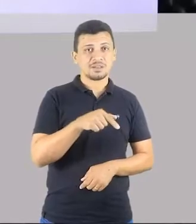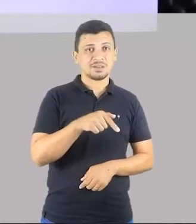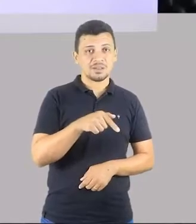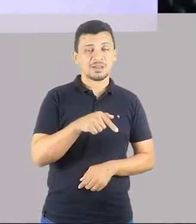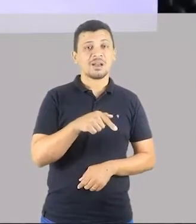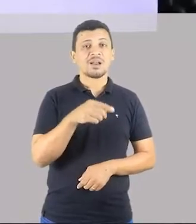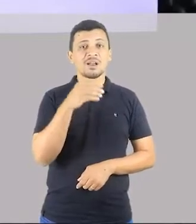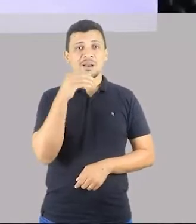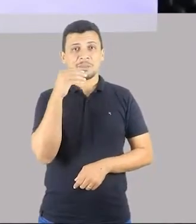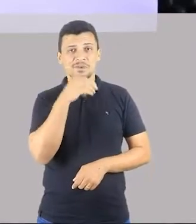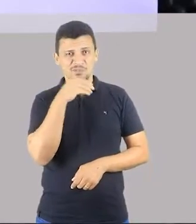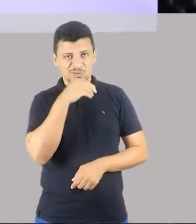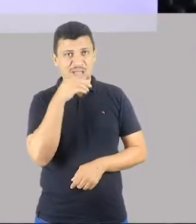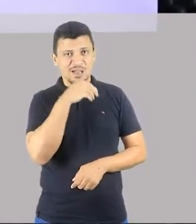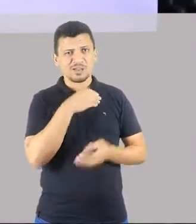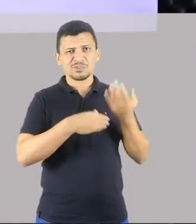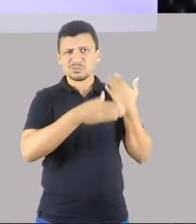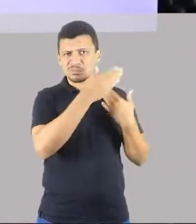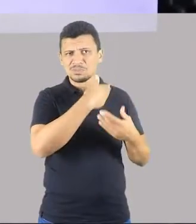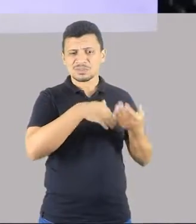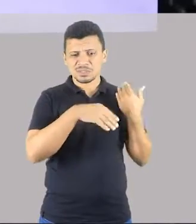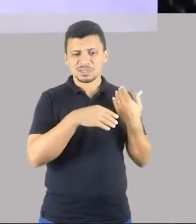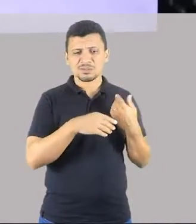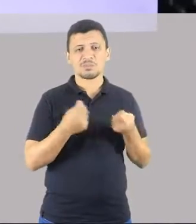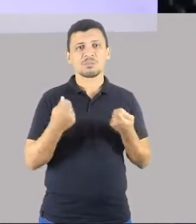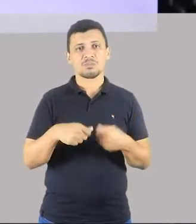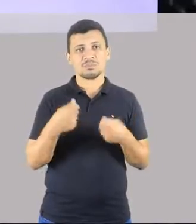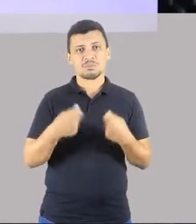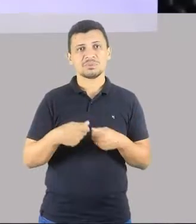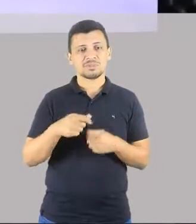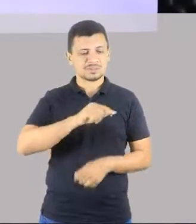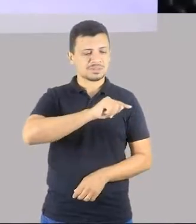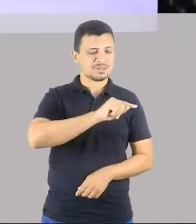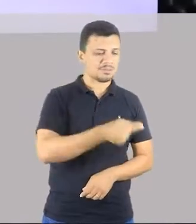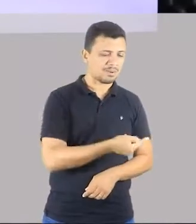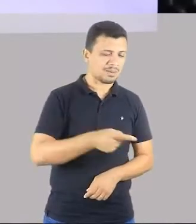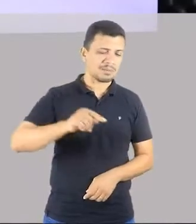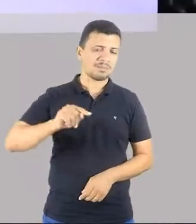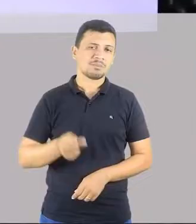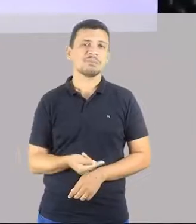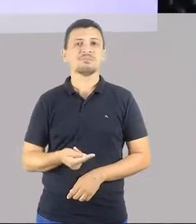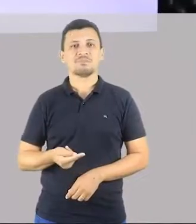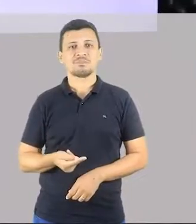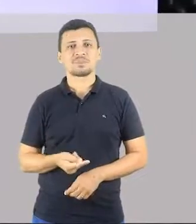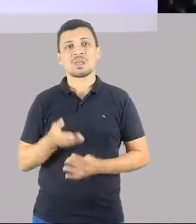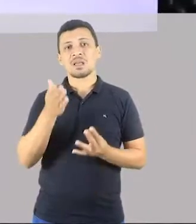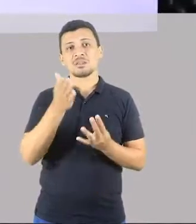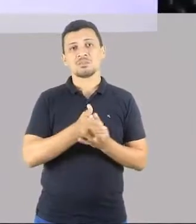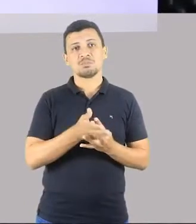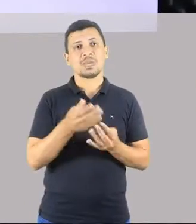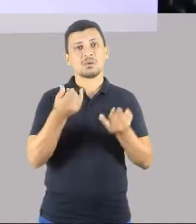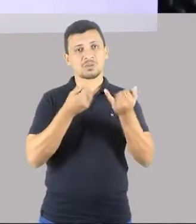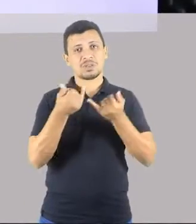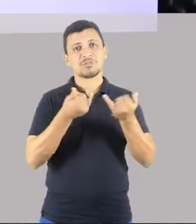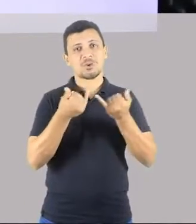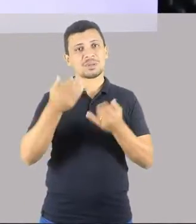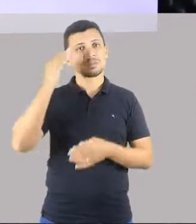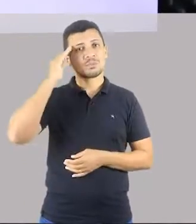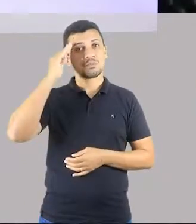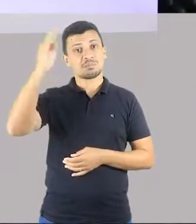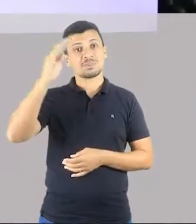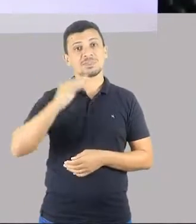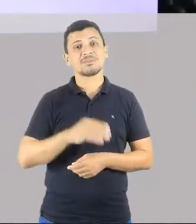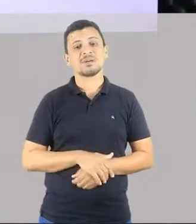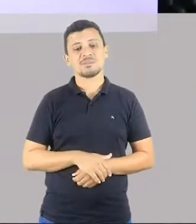vir intercalada, porque é uma informação que está acrescida, está no meio da informação principal. Então,